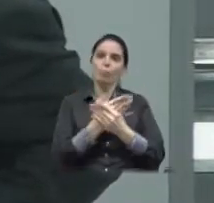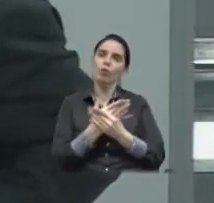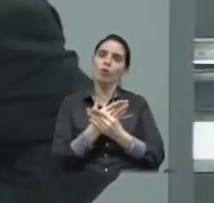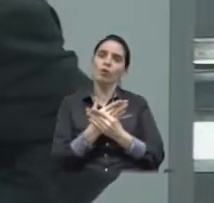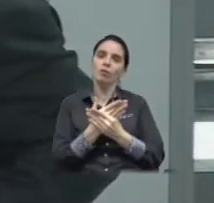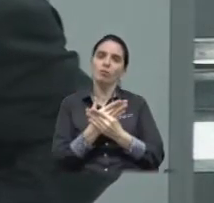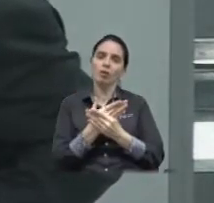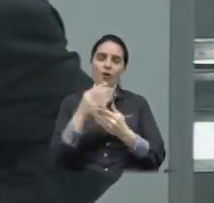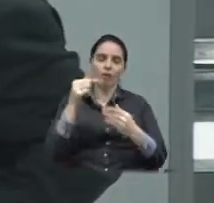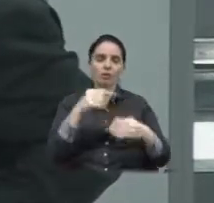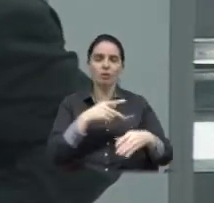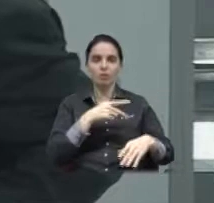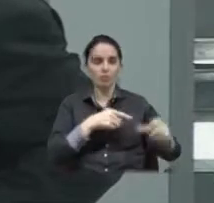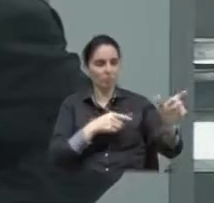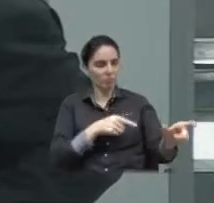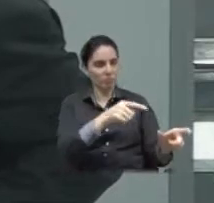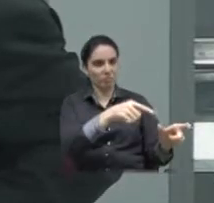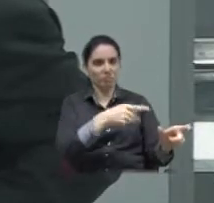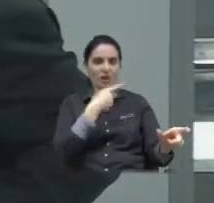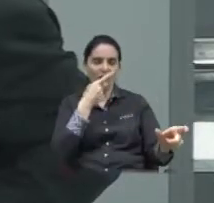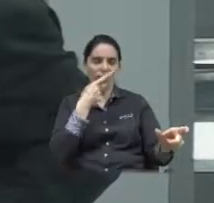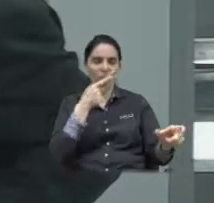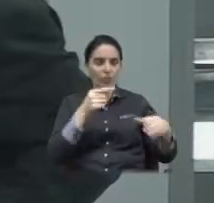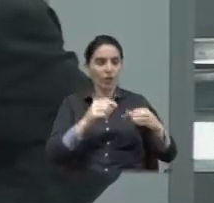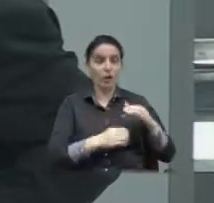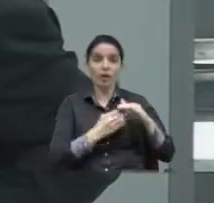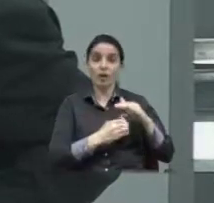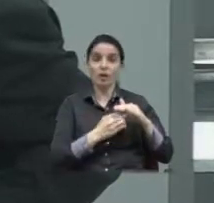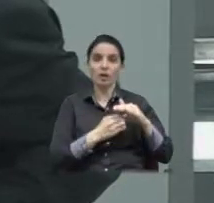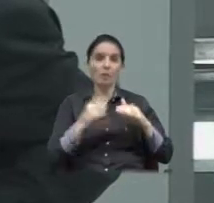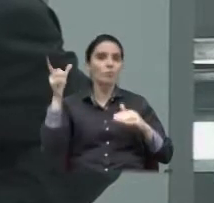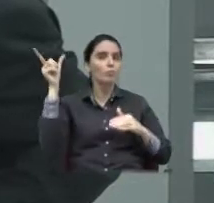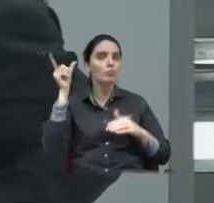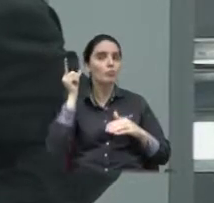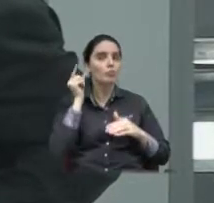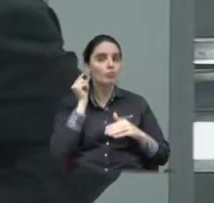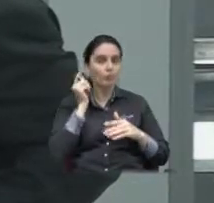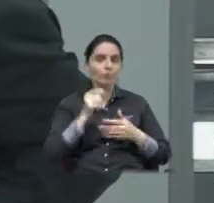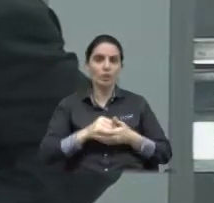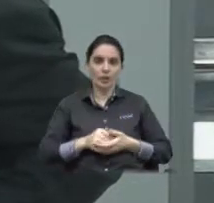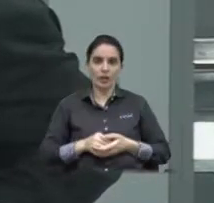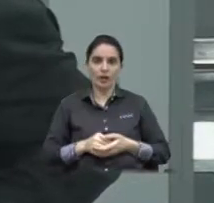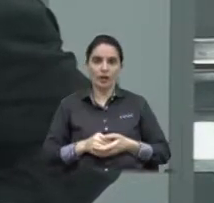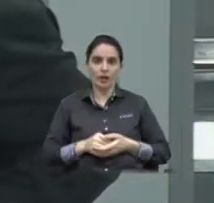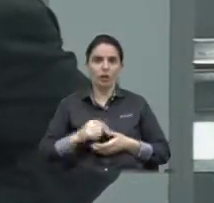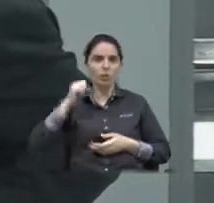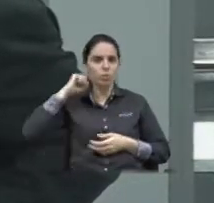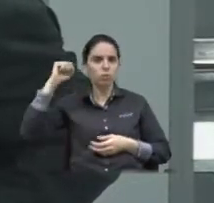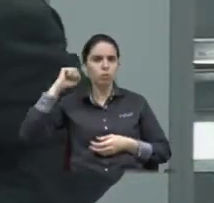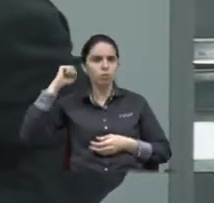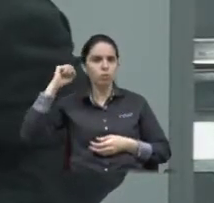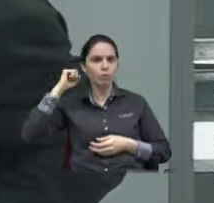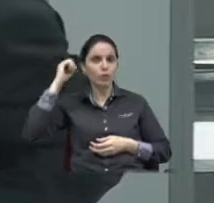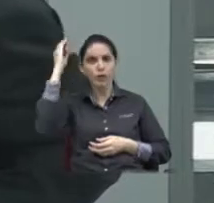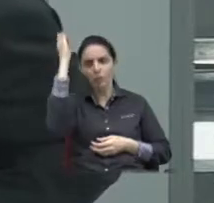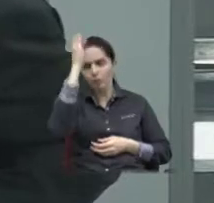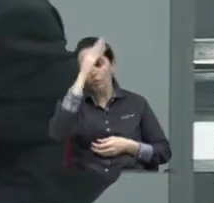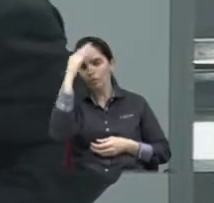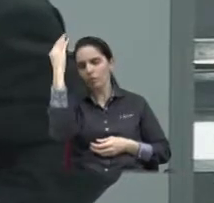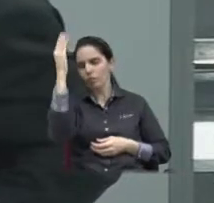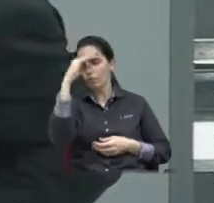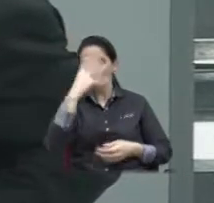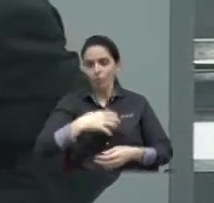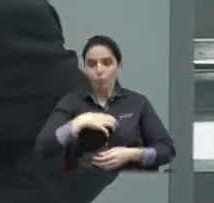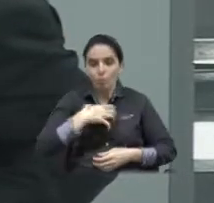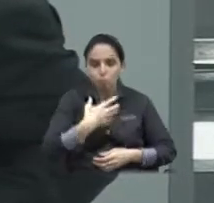vereador, eu não sei se é pela idade ou o que é, dá náuseas, dá enjoo, começa a estimular o labirinto da gente, a gente começa a ficar... Eu